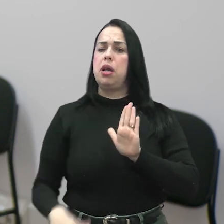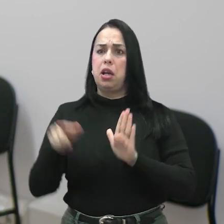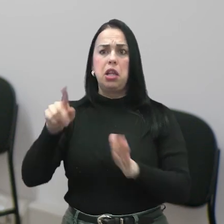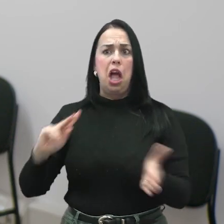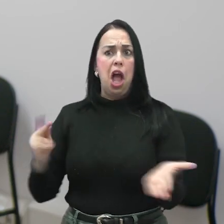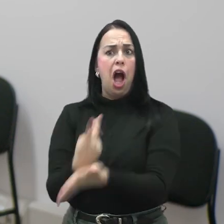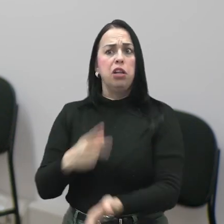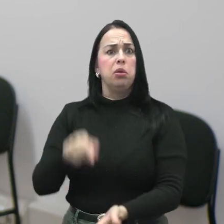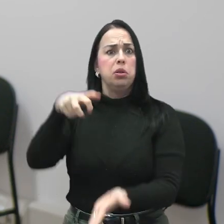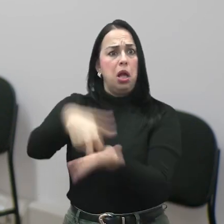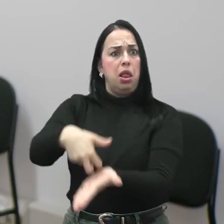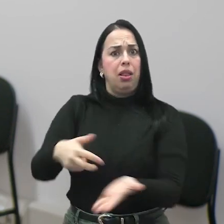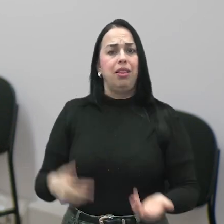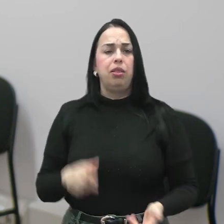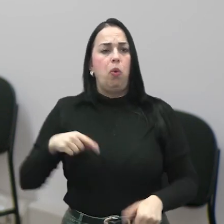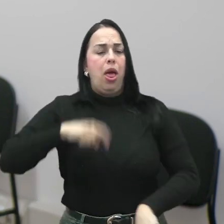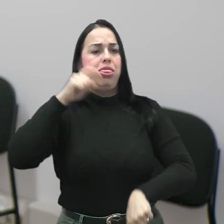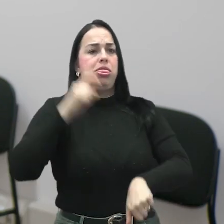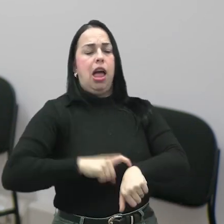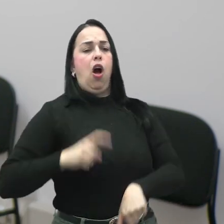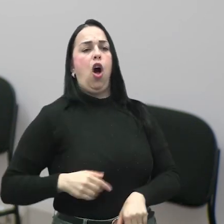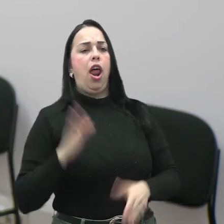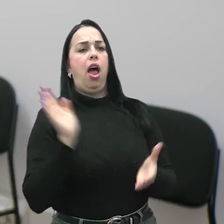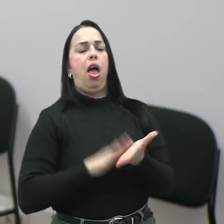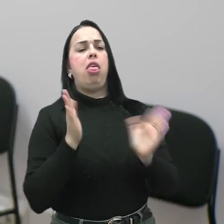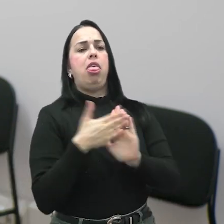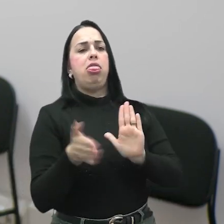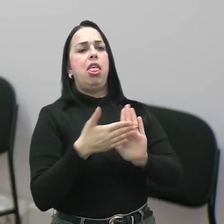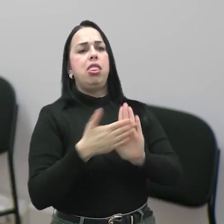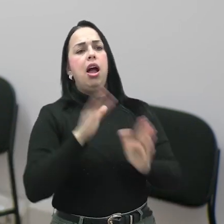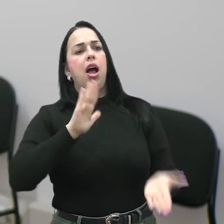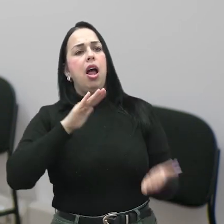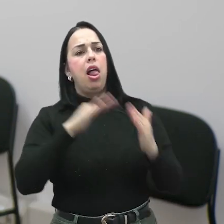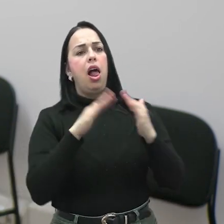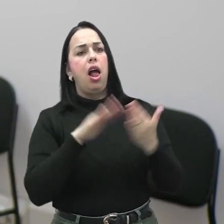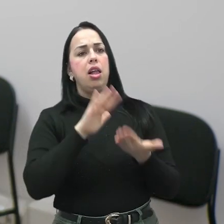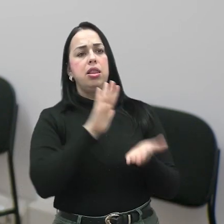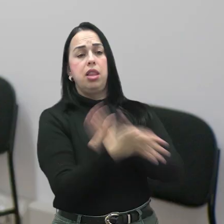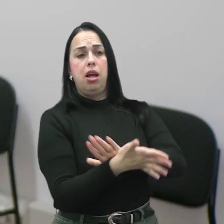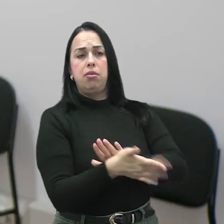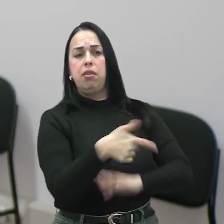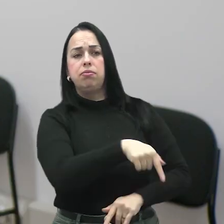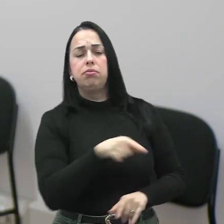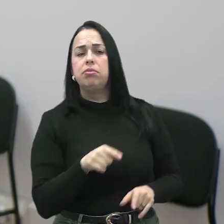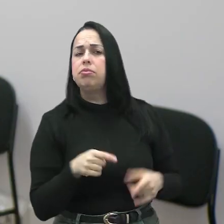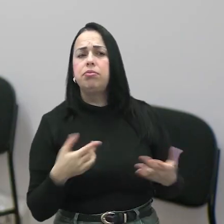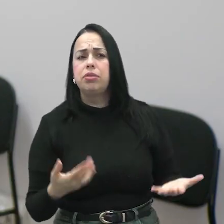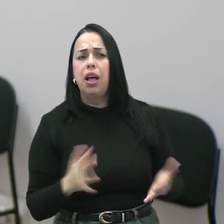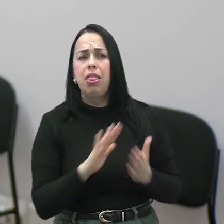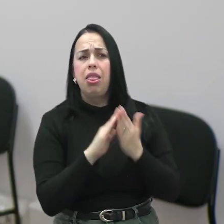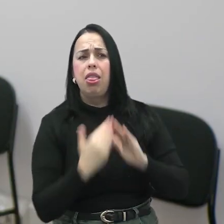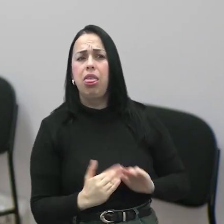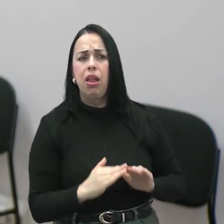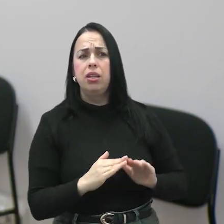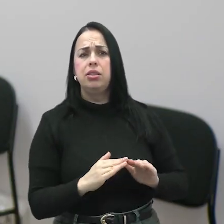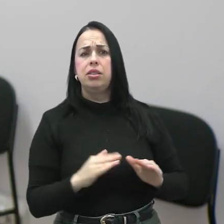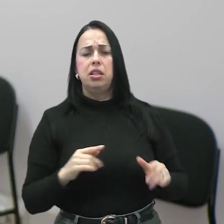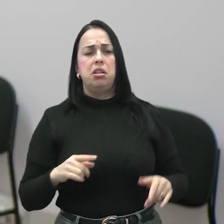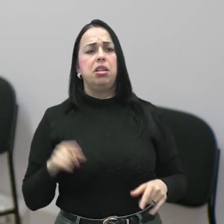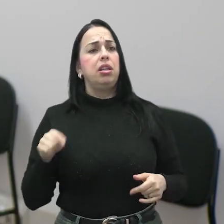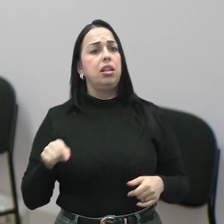penalizar quem está irregular e não chegar lá e querer cumprir uma ação de execução, entendeu? E